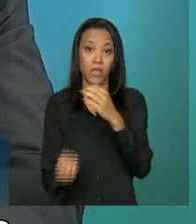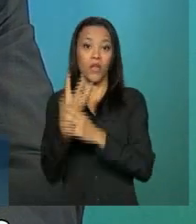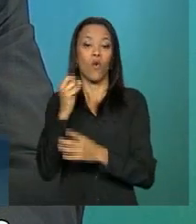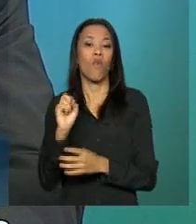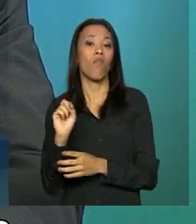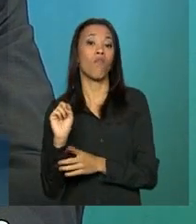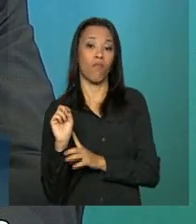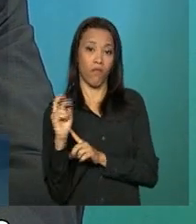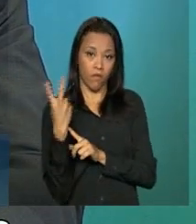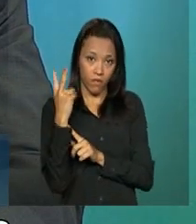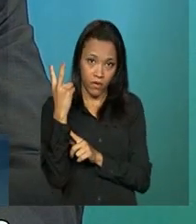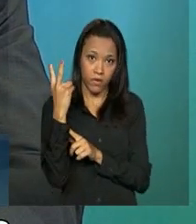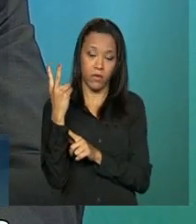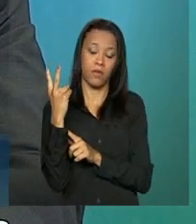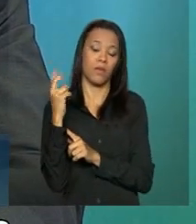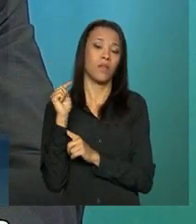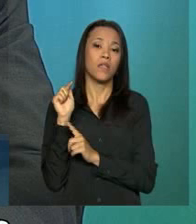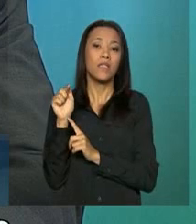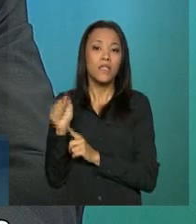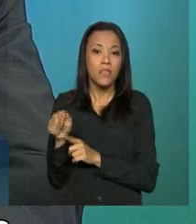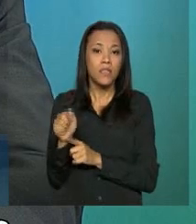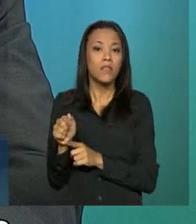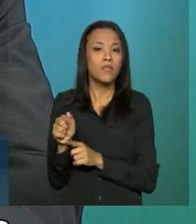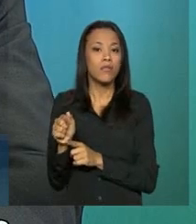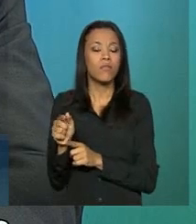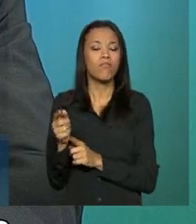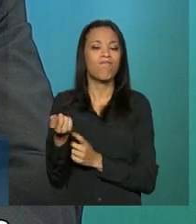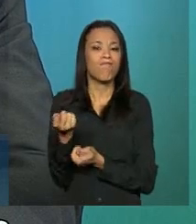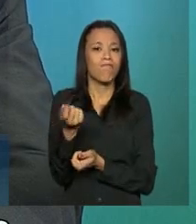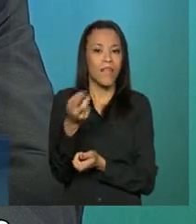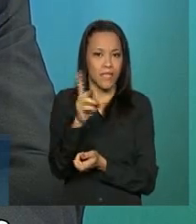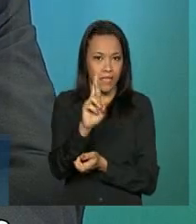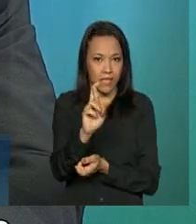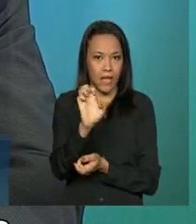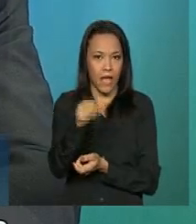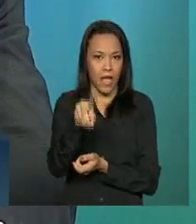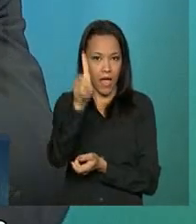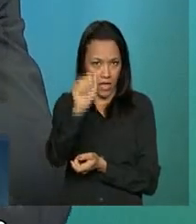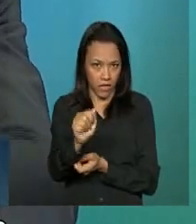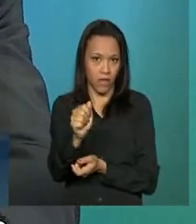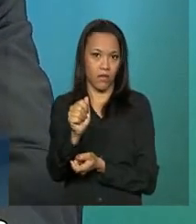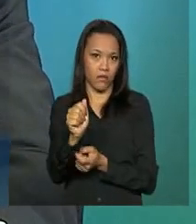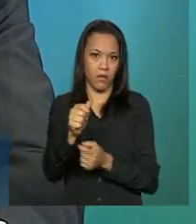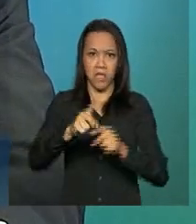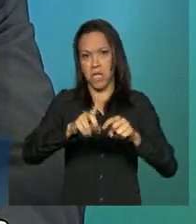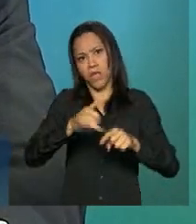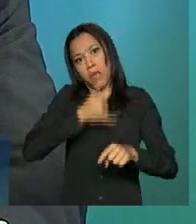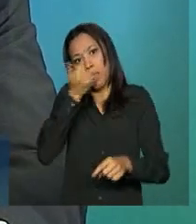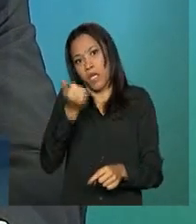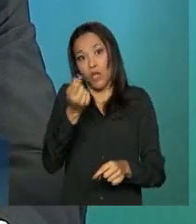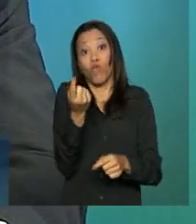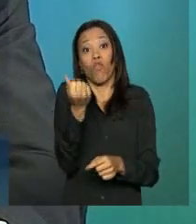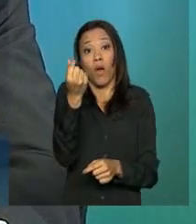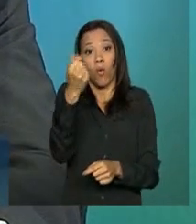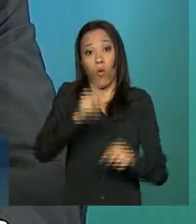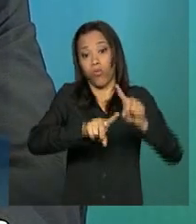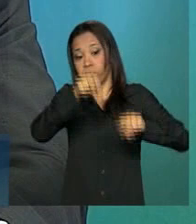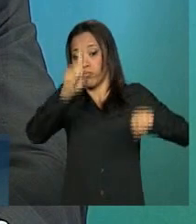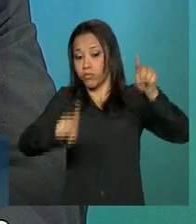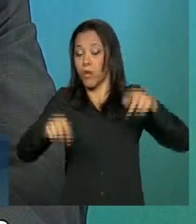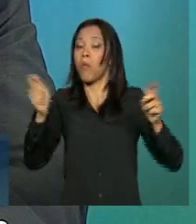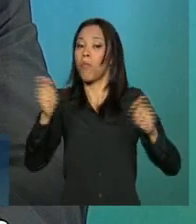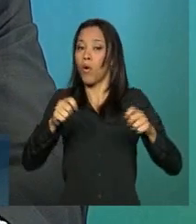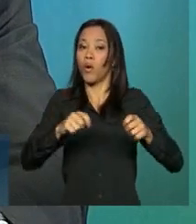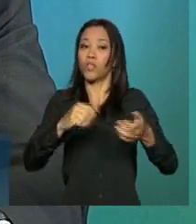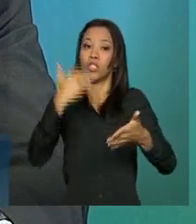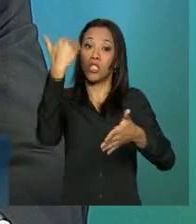pode ser tributado, né? Essa renda adicional pode ser, a variação do valor pode ser tributada.